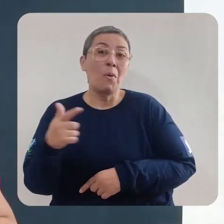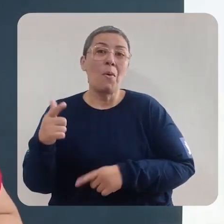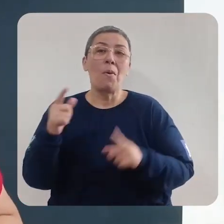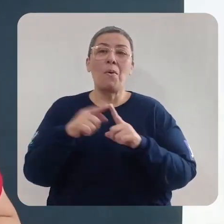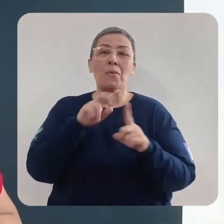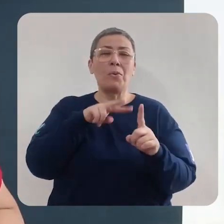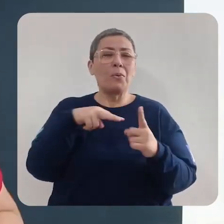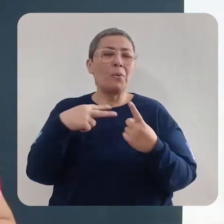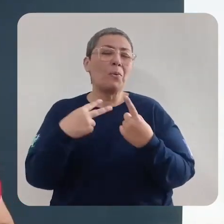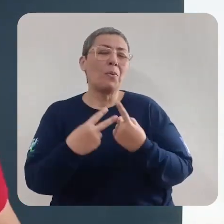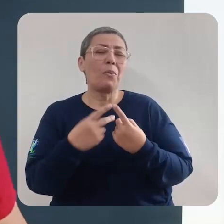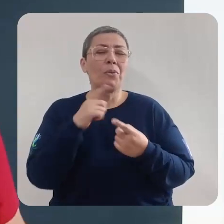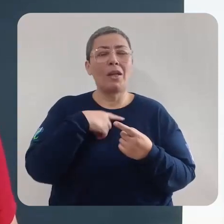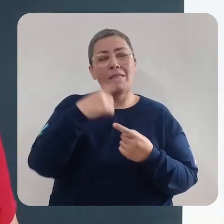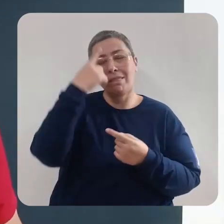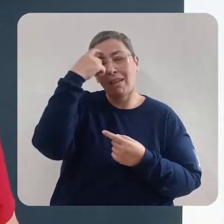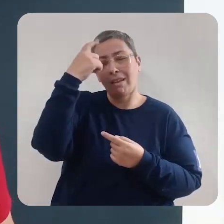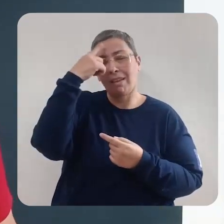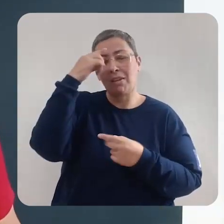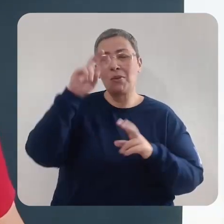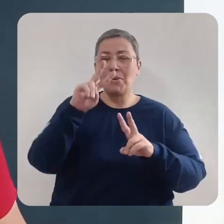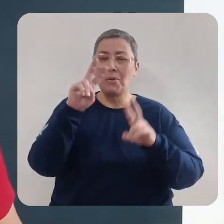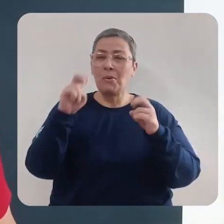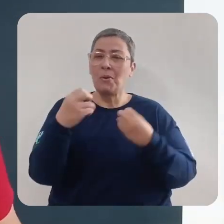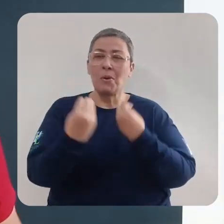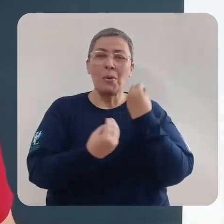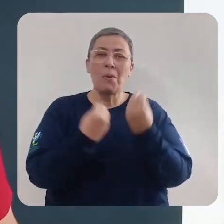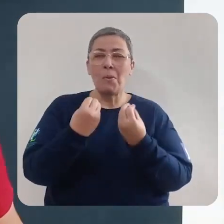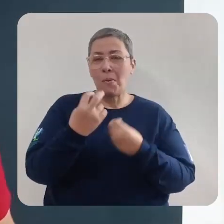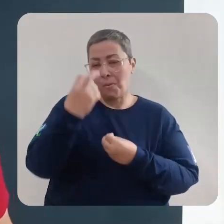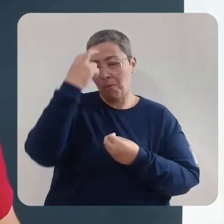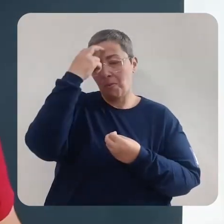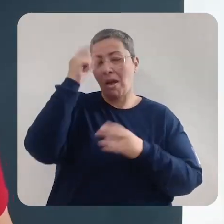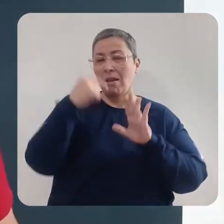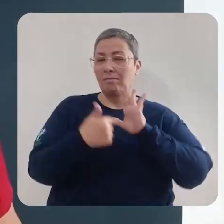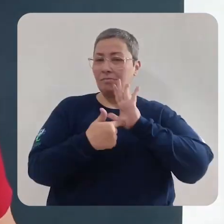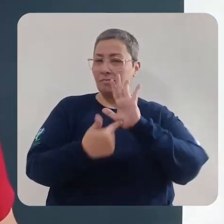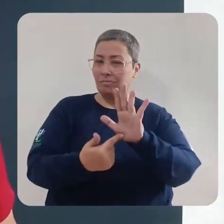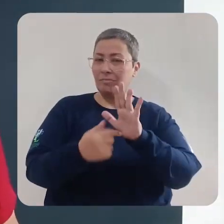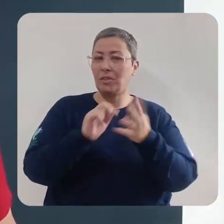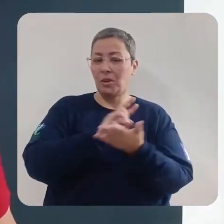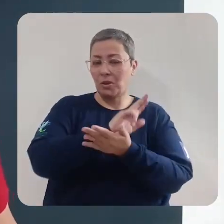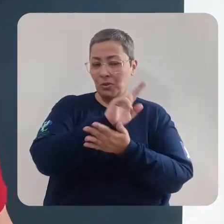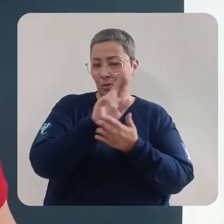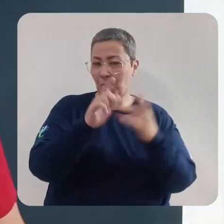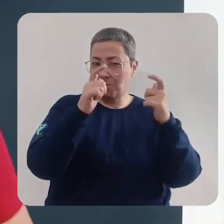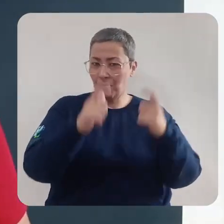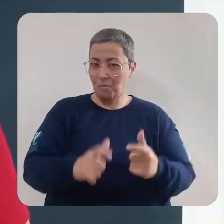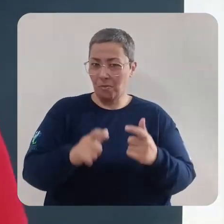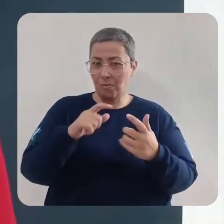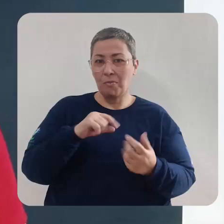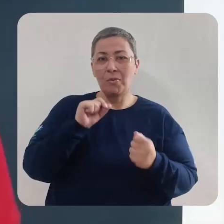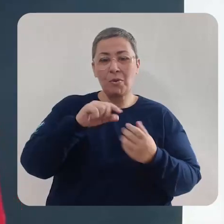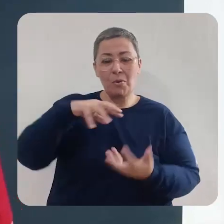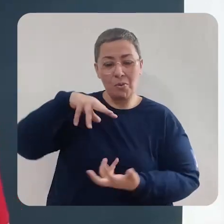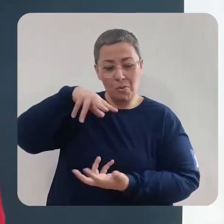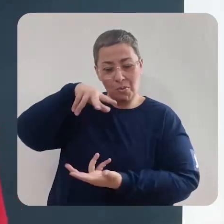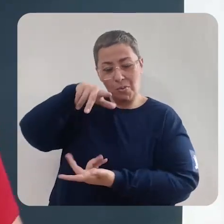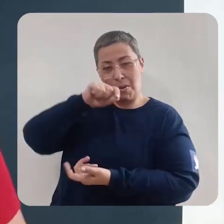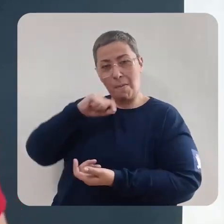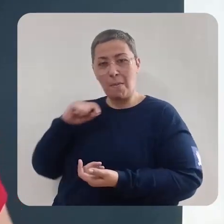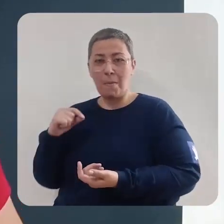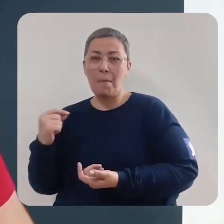com outras perspectivas e outras ideias sobre como a cultura é apresentada em diversos locais desse